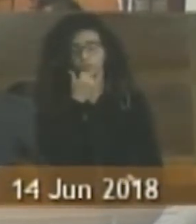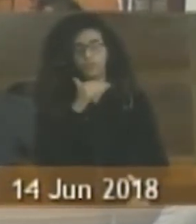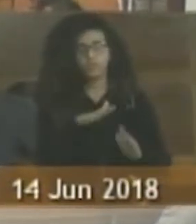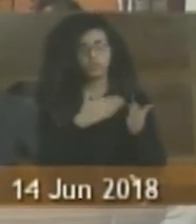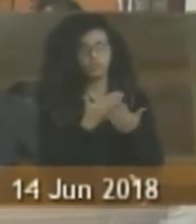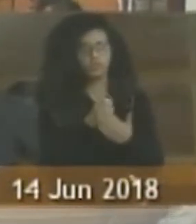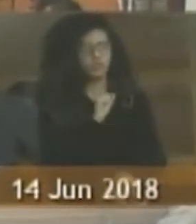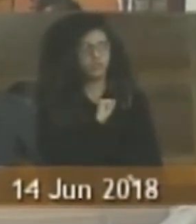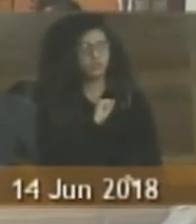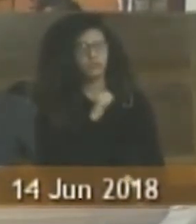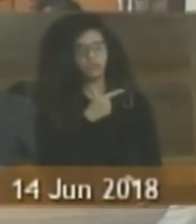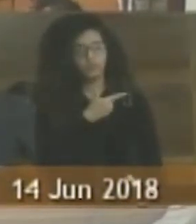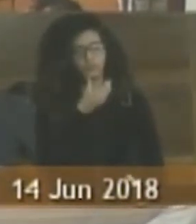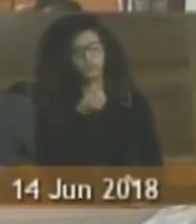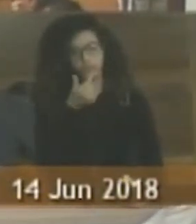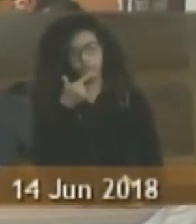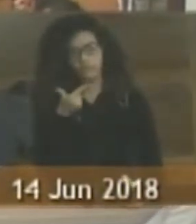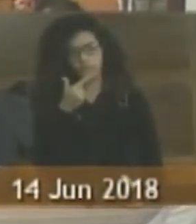verdade,